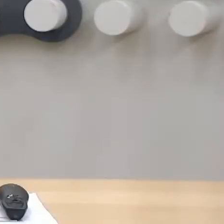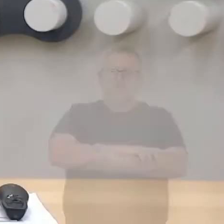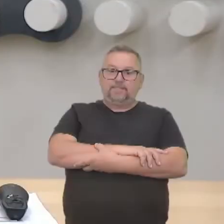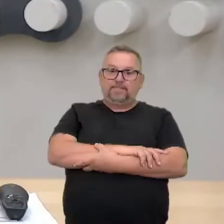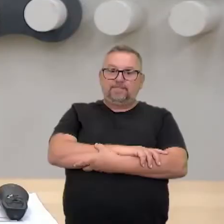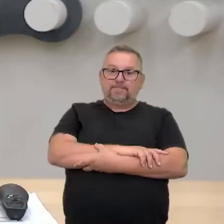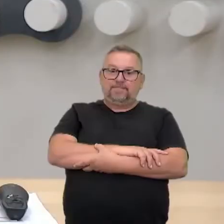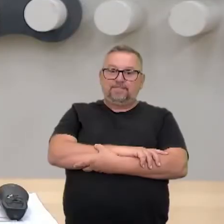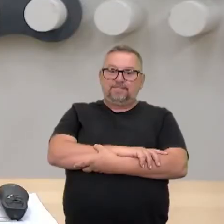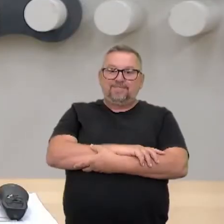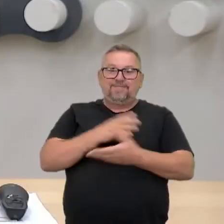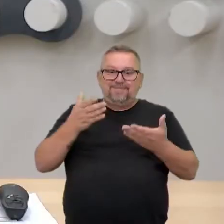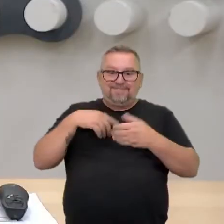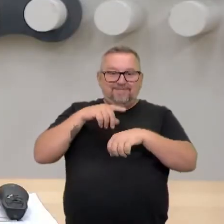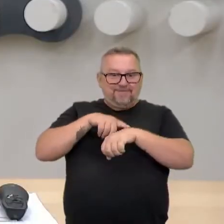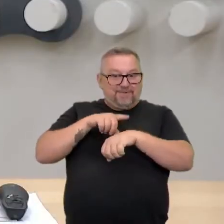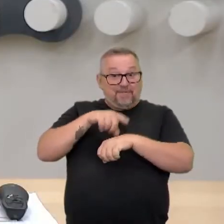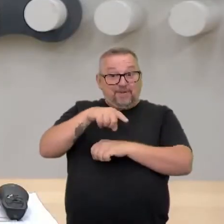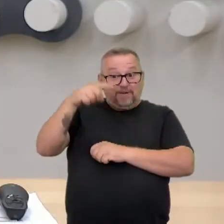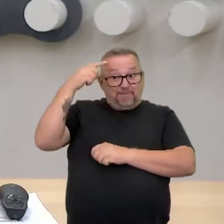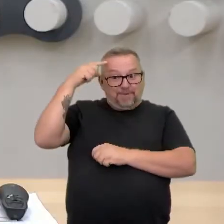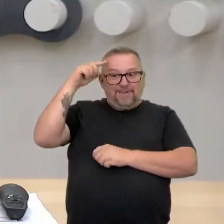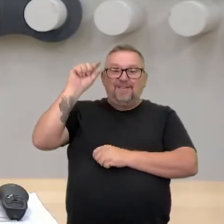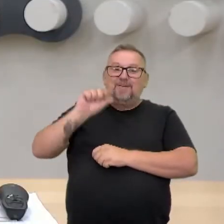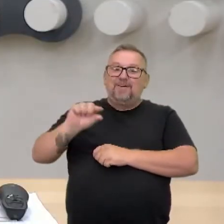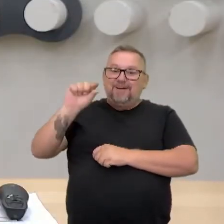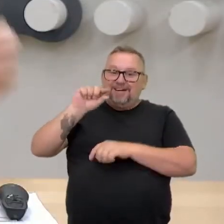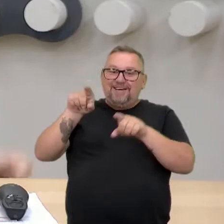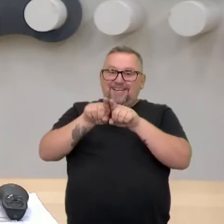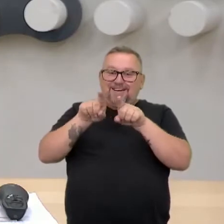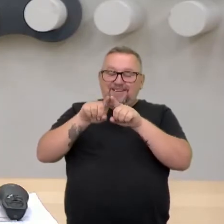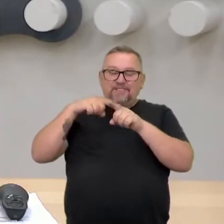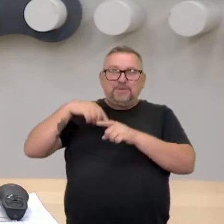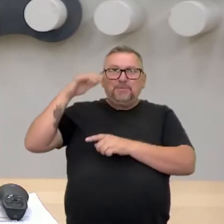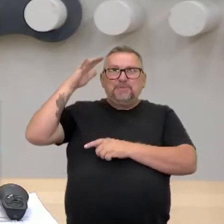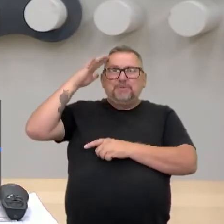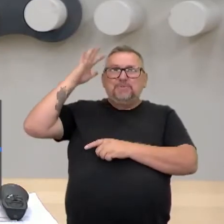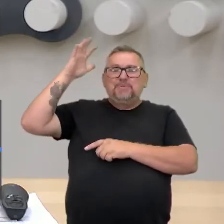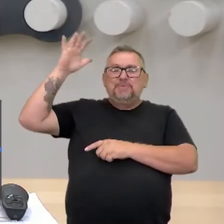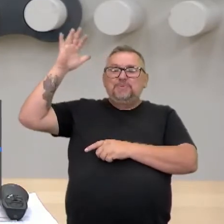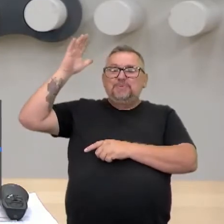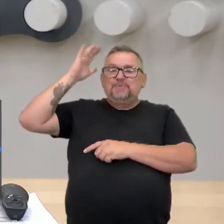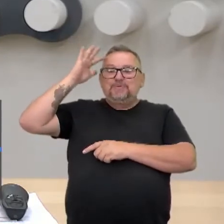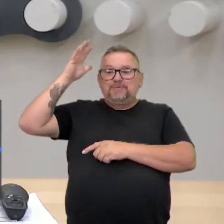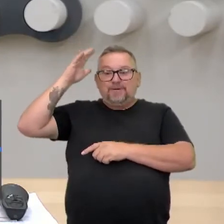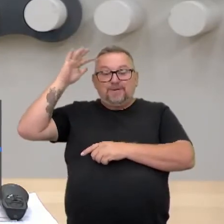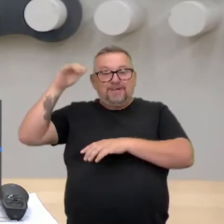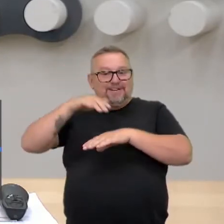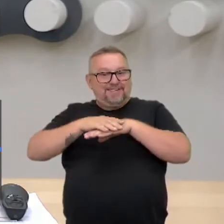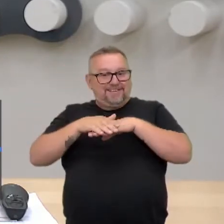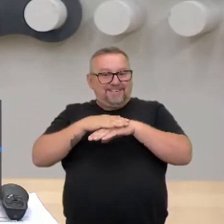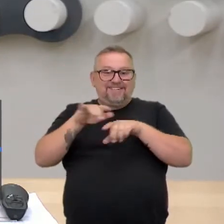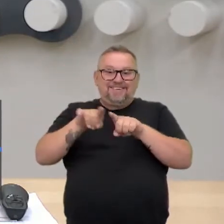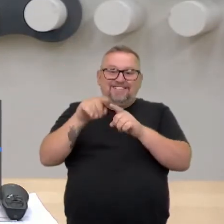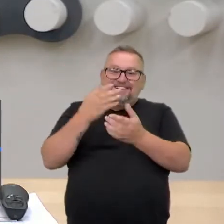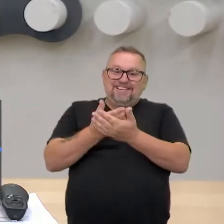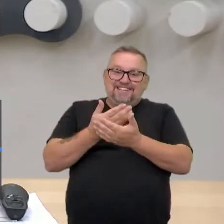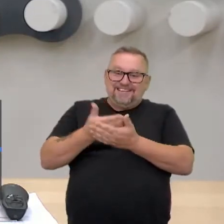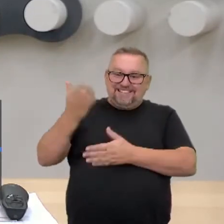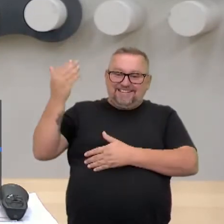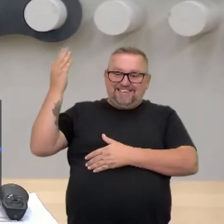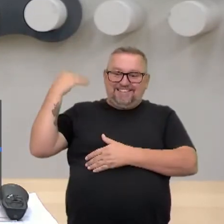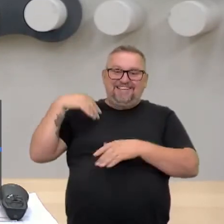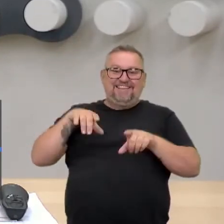é legal agora deu tempo de vocês pensarem um pouquinho puxar em aí pelo fio da memória que a gente conversou né na aula anterior